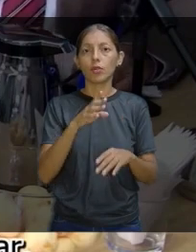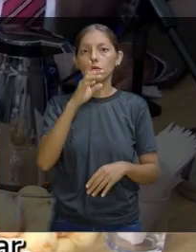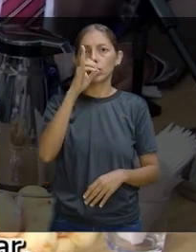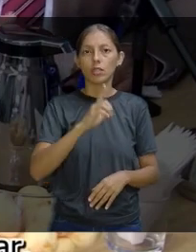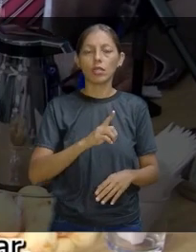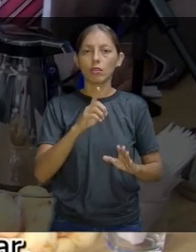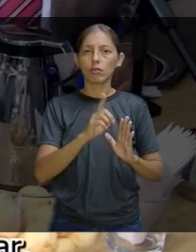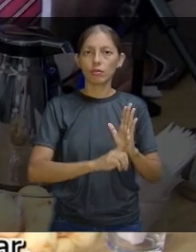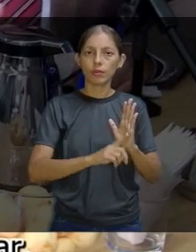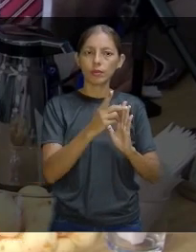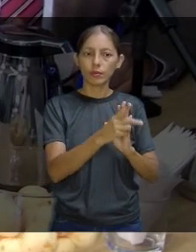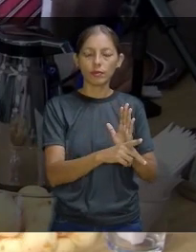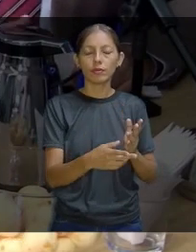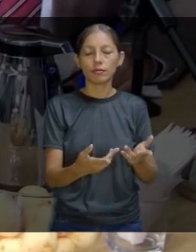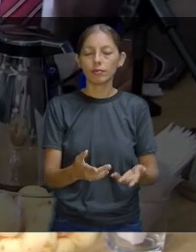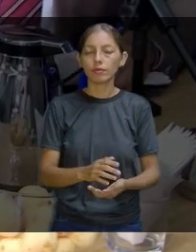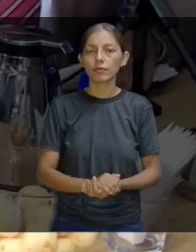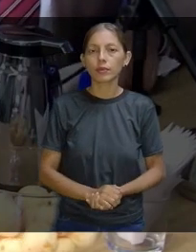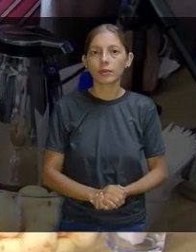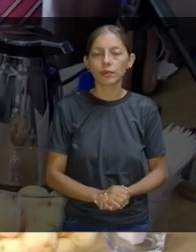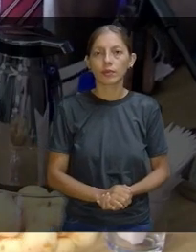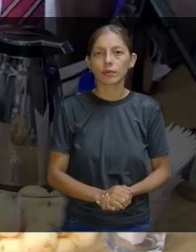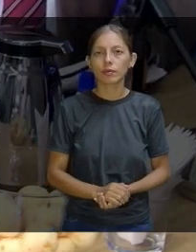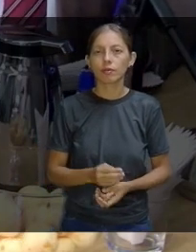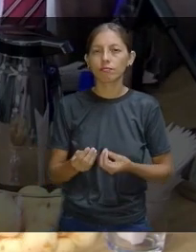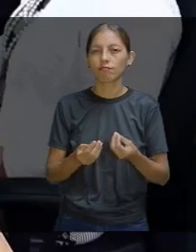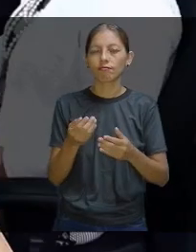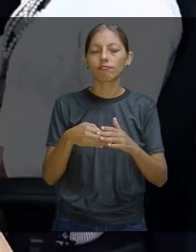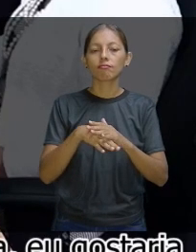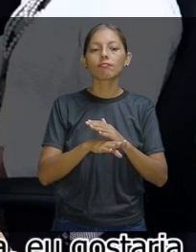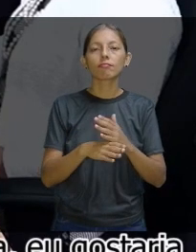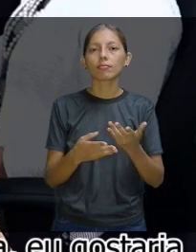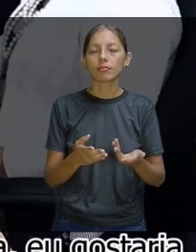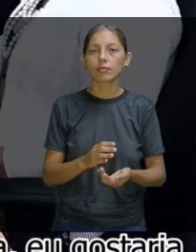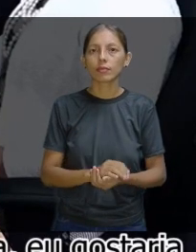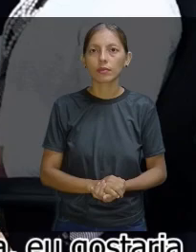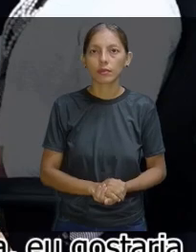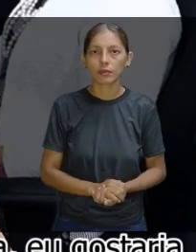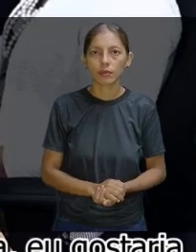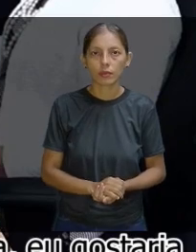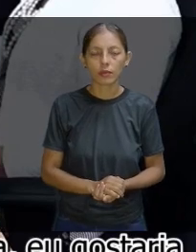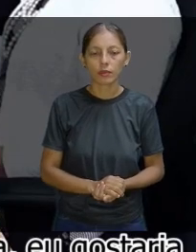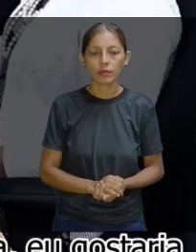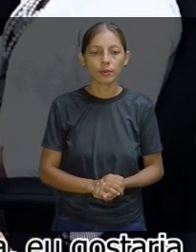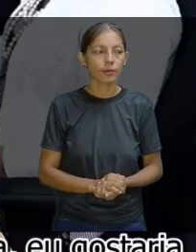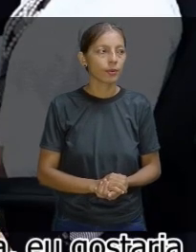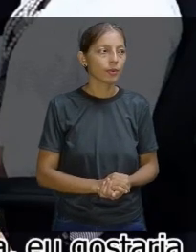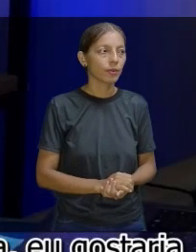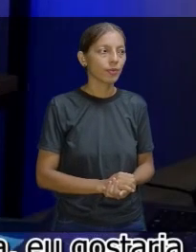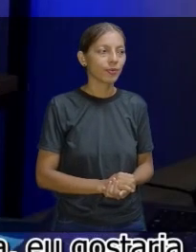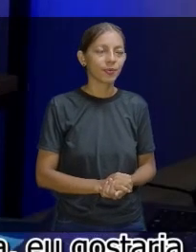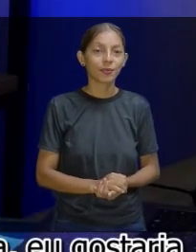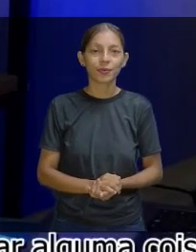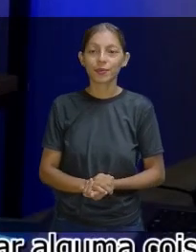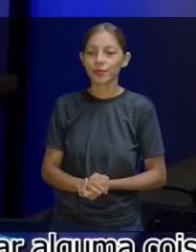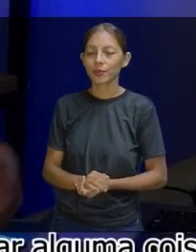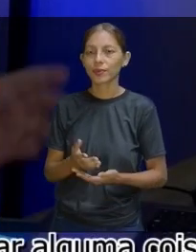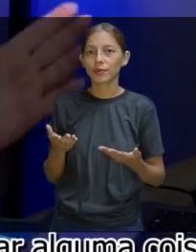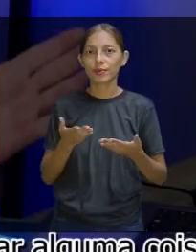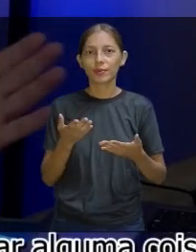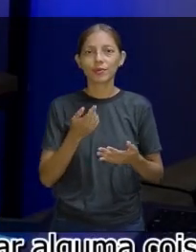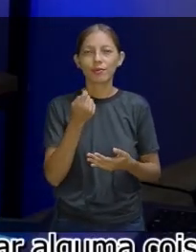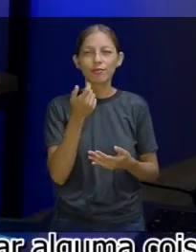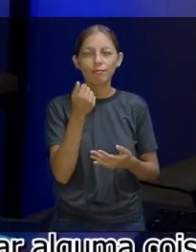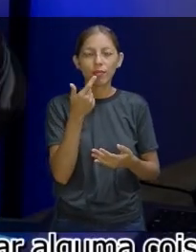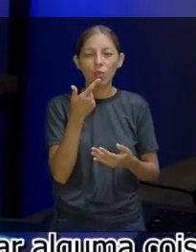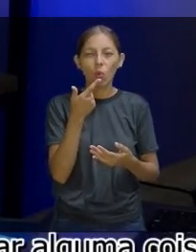situação que eles não têm nem onde guardar os seus pertences, né? Com certeza. Doutor Silmar, nós estamos na reta final da nossa entrevista. Eu gostaria de ouvi-lo nas considerações